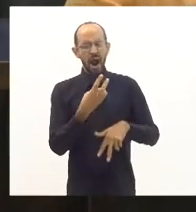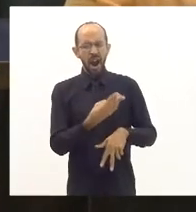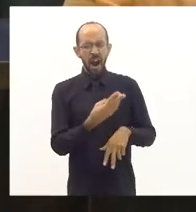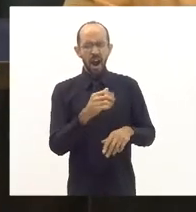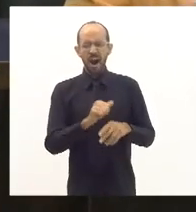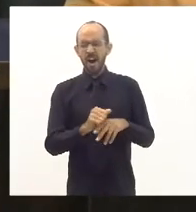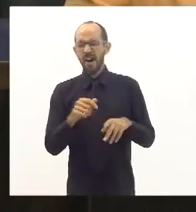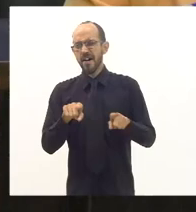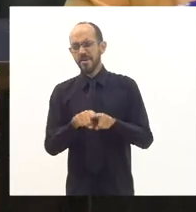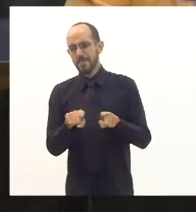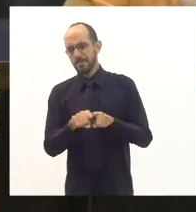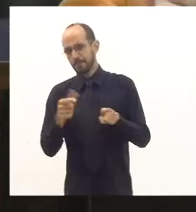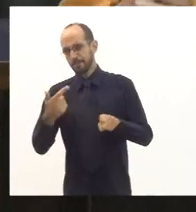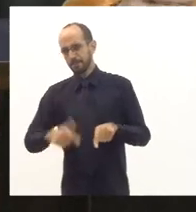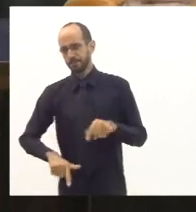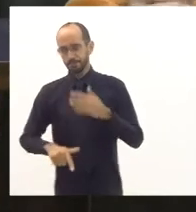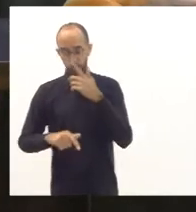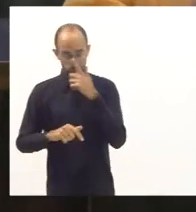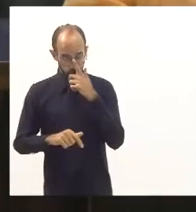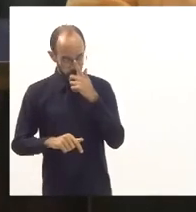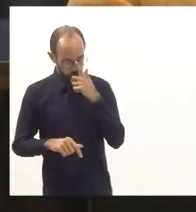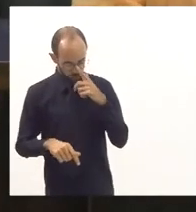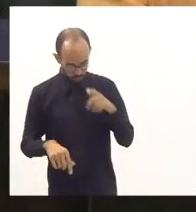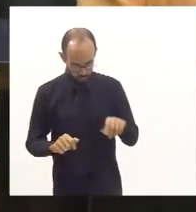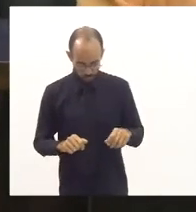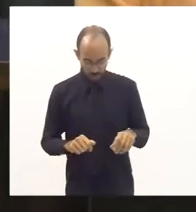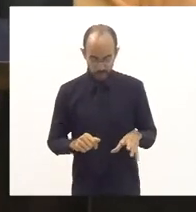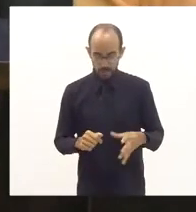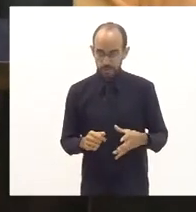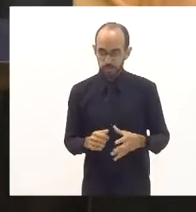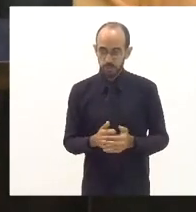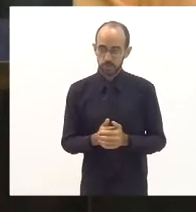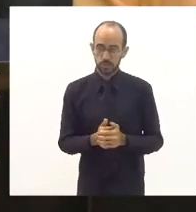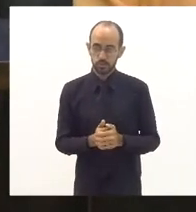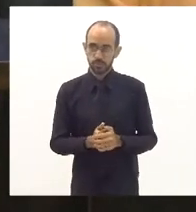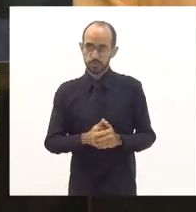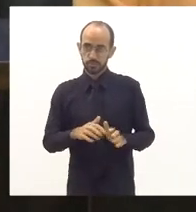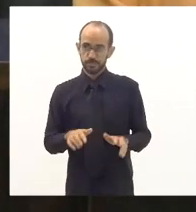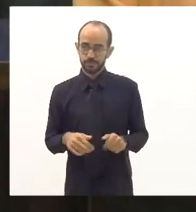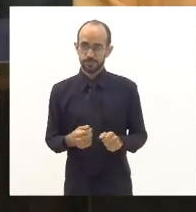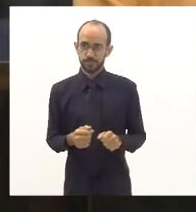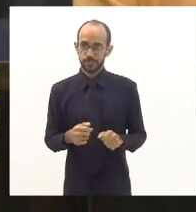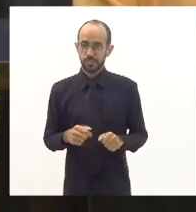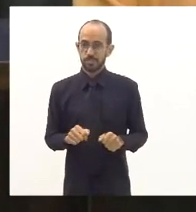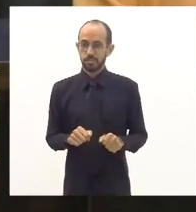ouviram já outras cobranças, comentários, né,